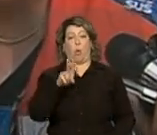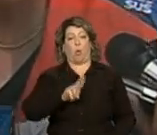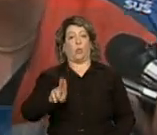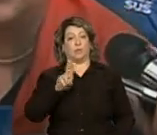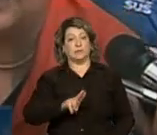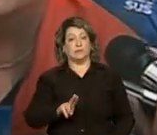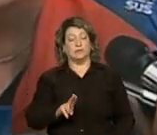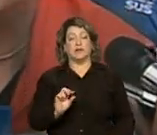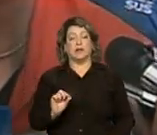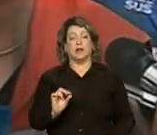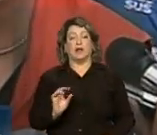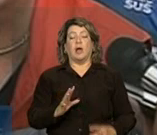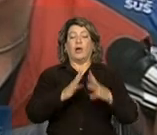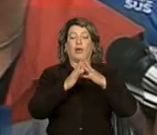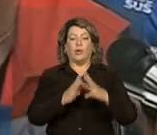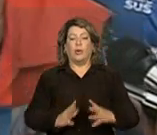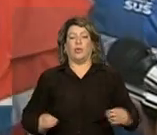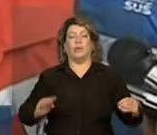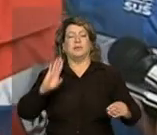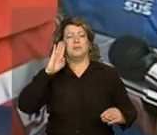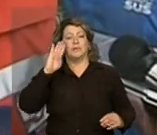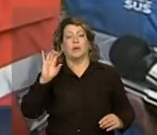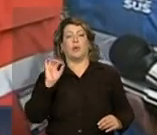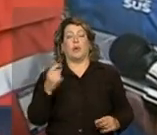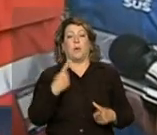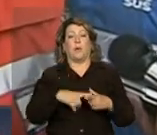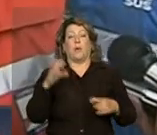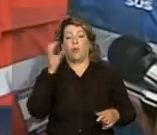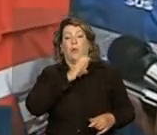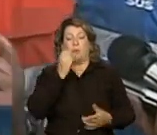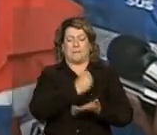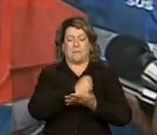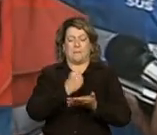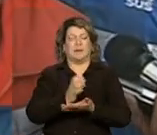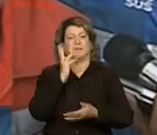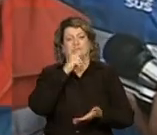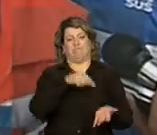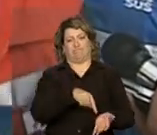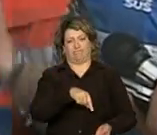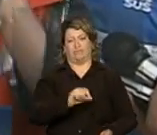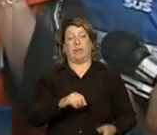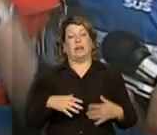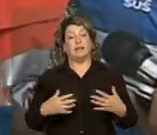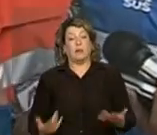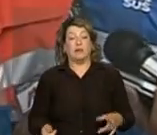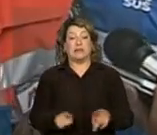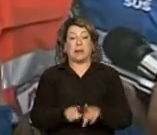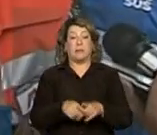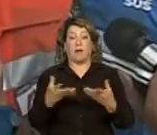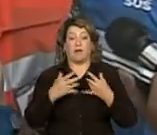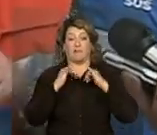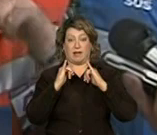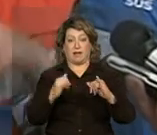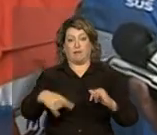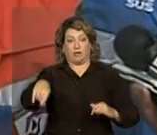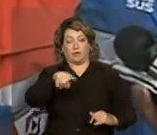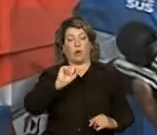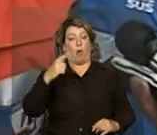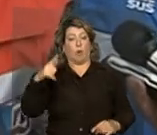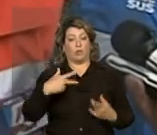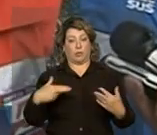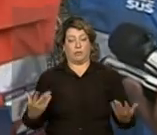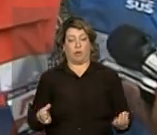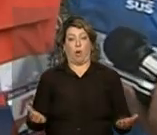utilizamos para superar justamente a questão da burocracia. E, finalmente, eu queria falar uma outra coisa para vocês.